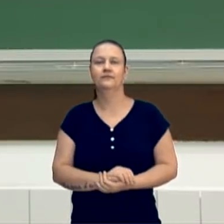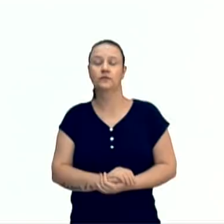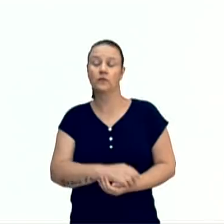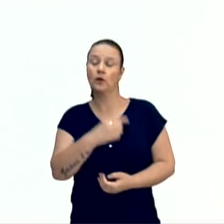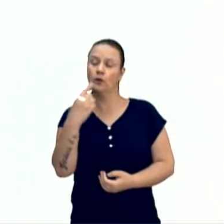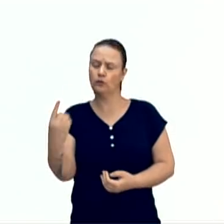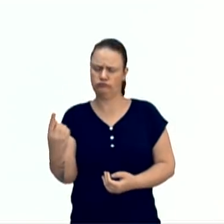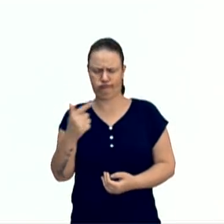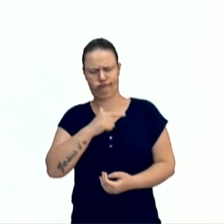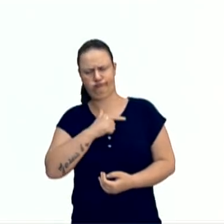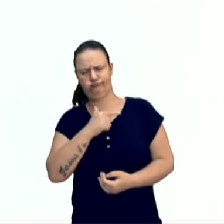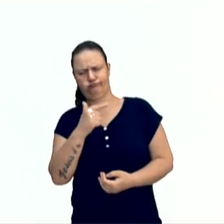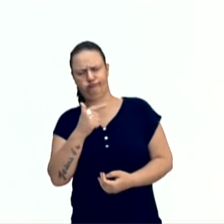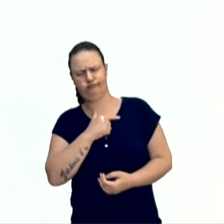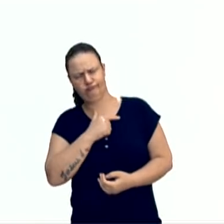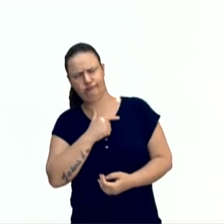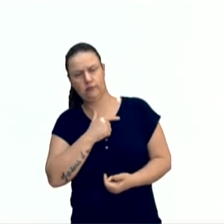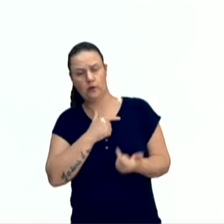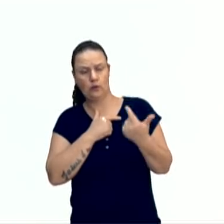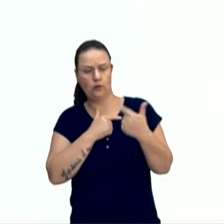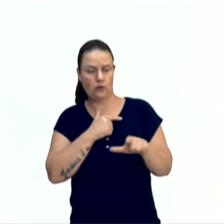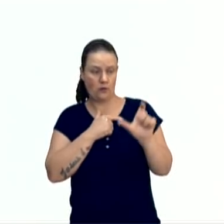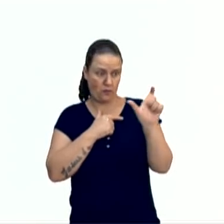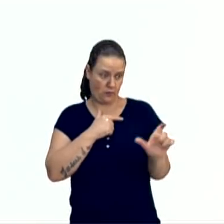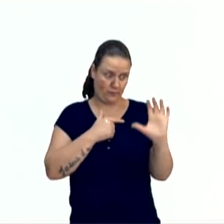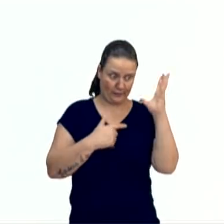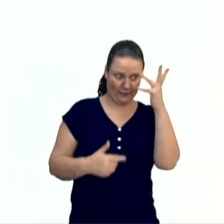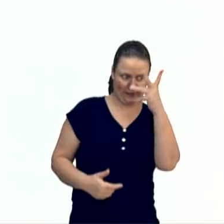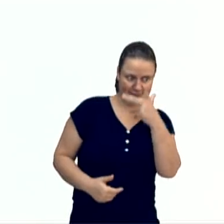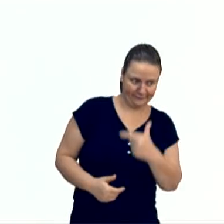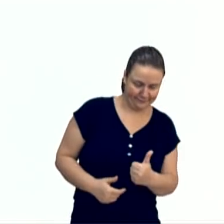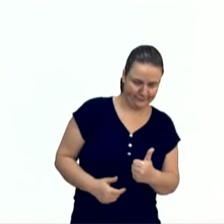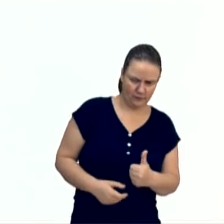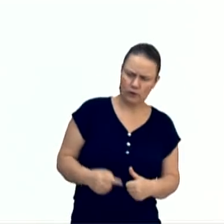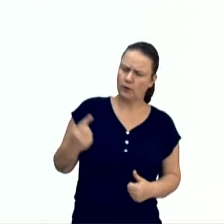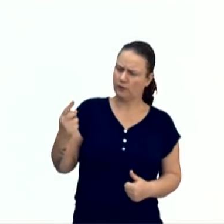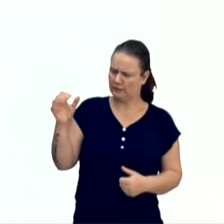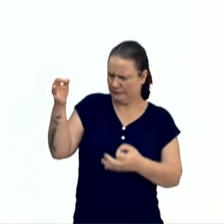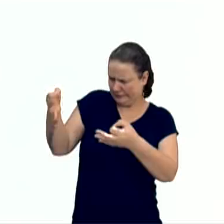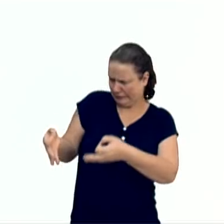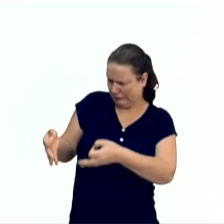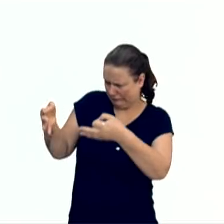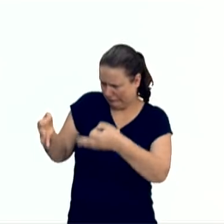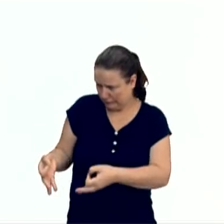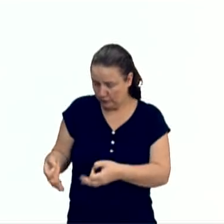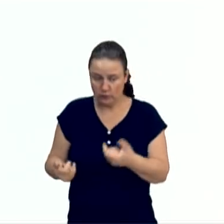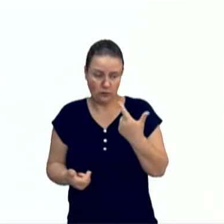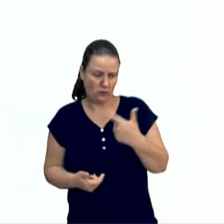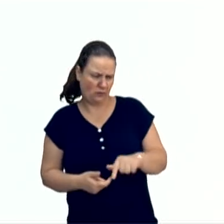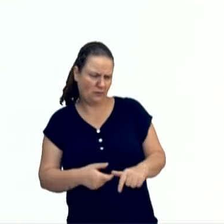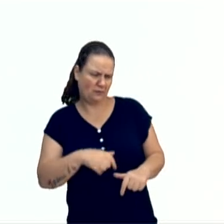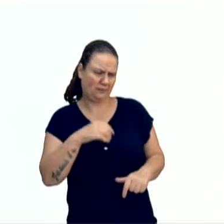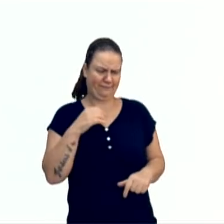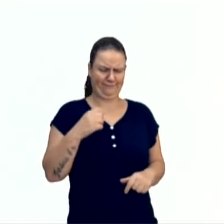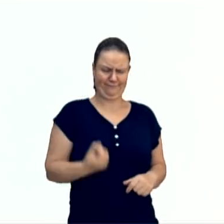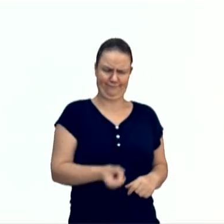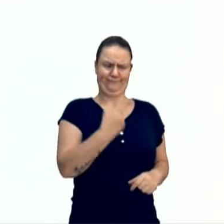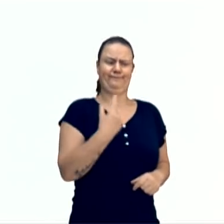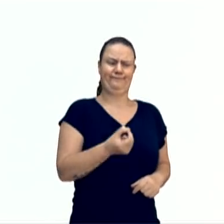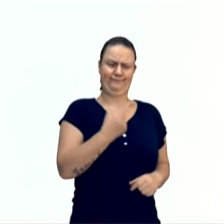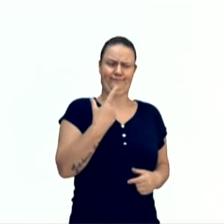Um é feioso, outro é bonito. Um é certinho, outro esquisito.